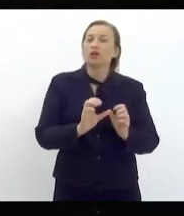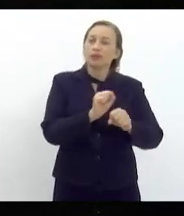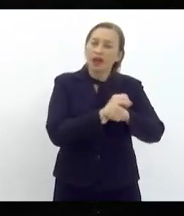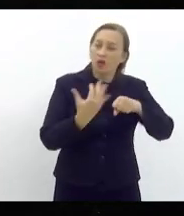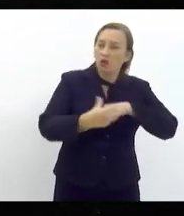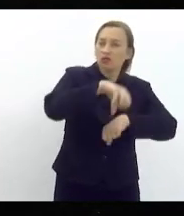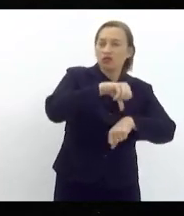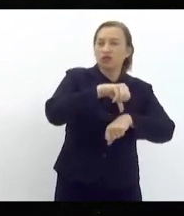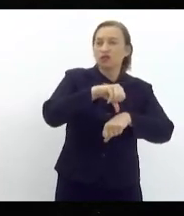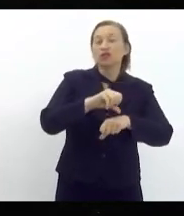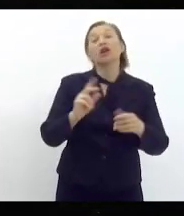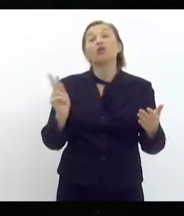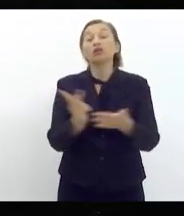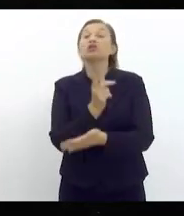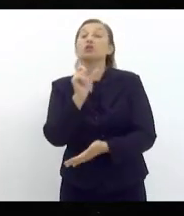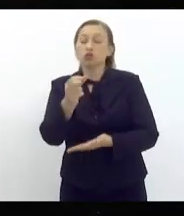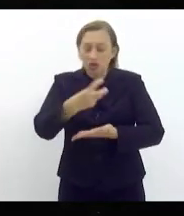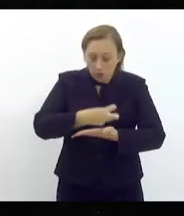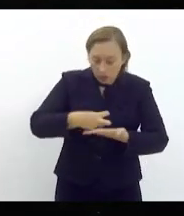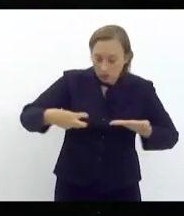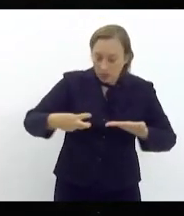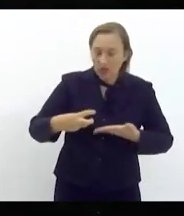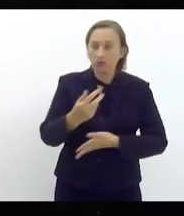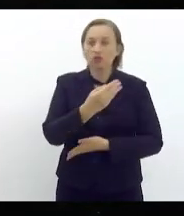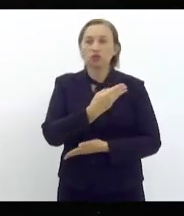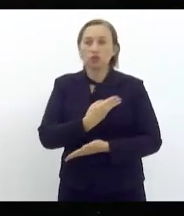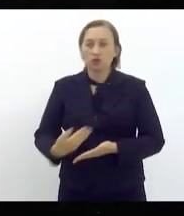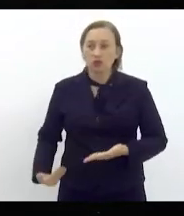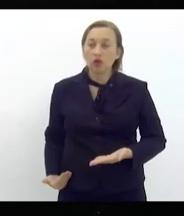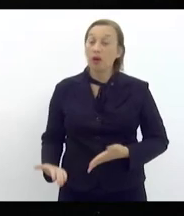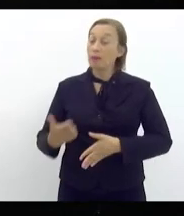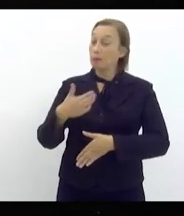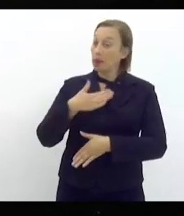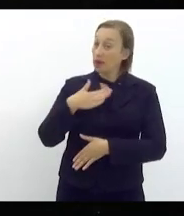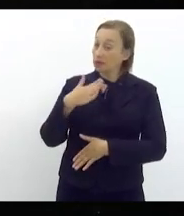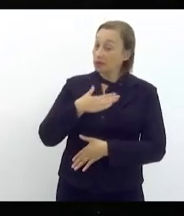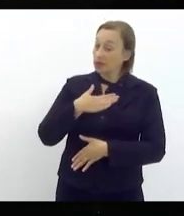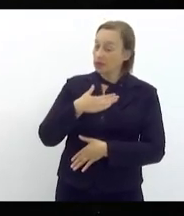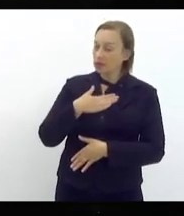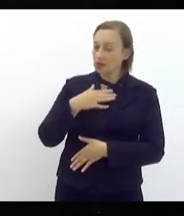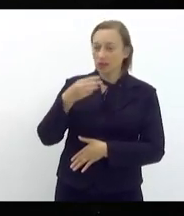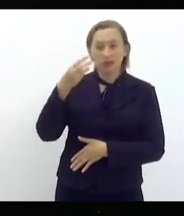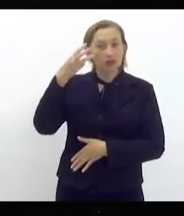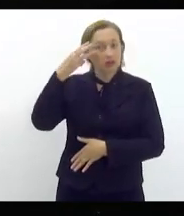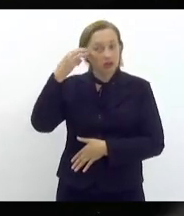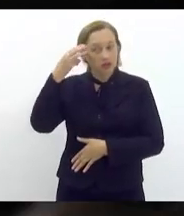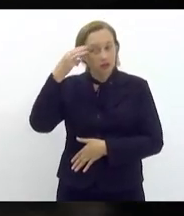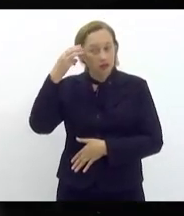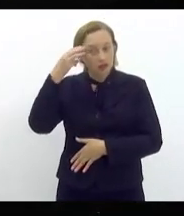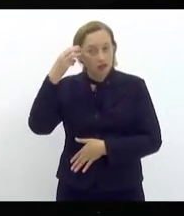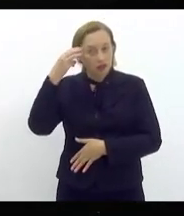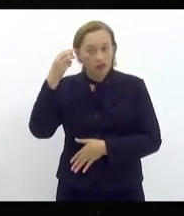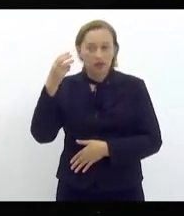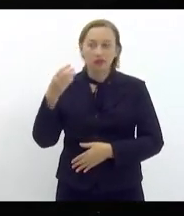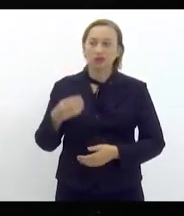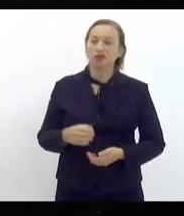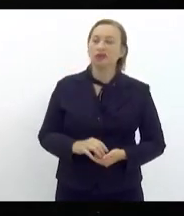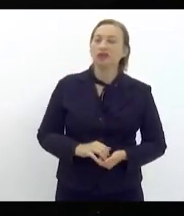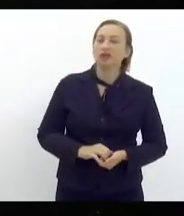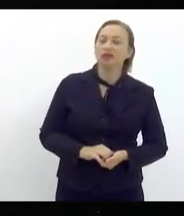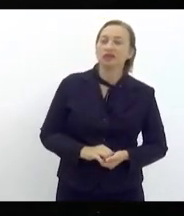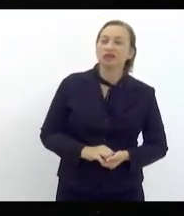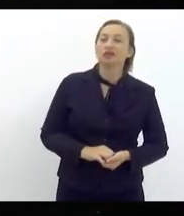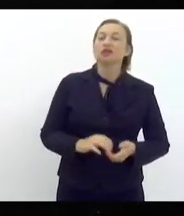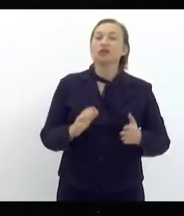impeachment do governador, sem dúvida nenhuma, estabeleceu para mim uma ligação eterna com a área da saúde.